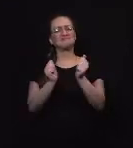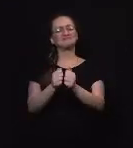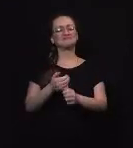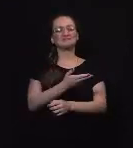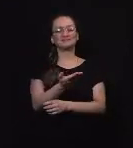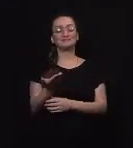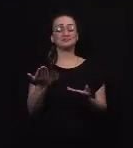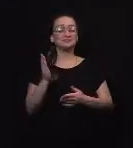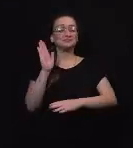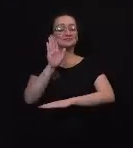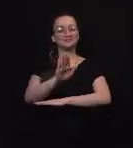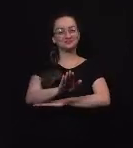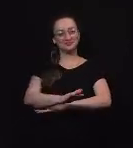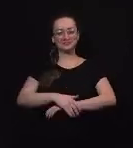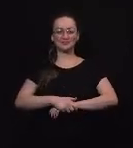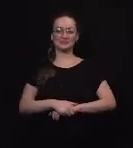tarde.